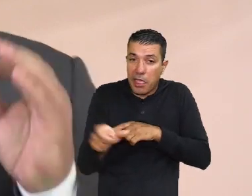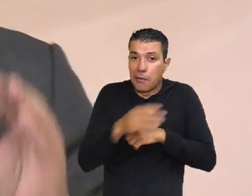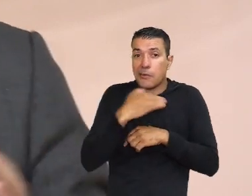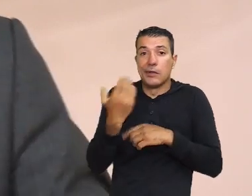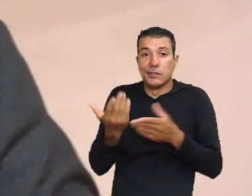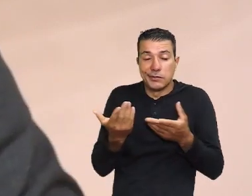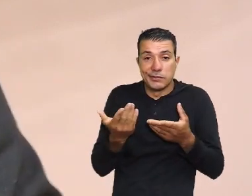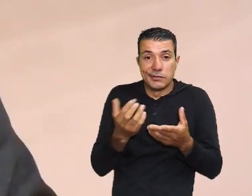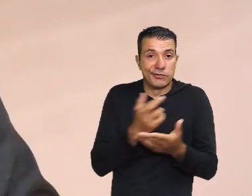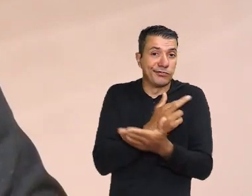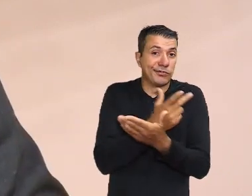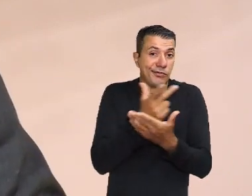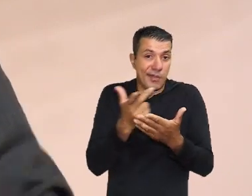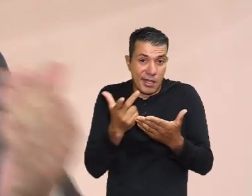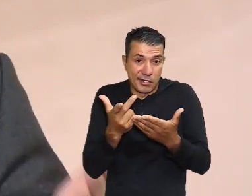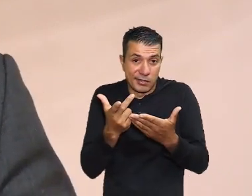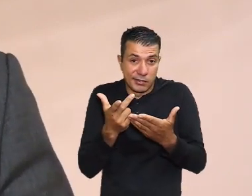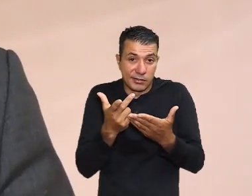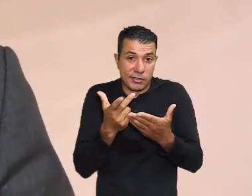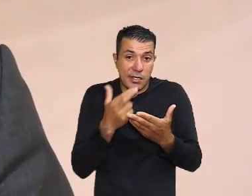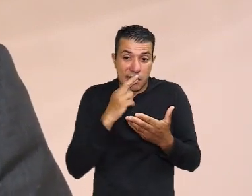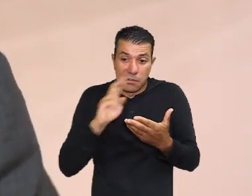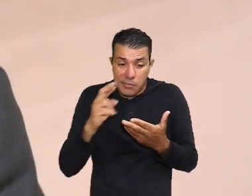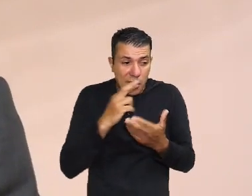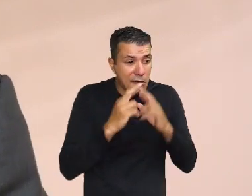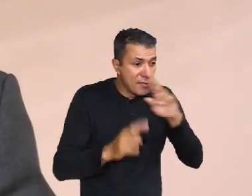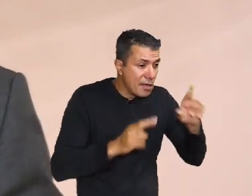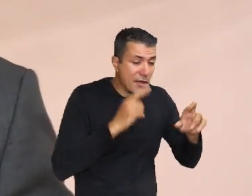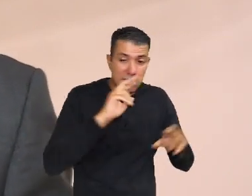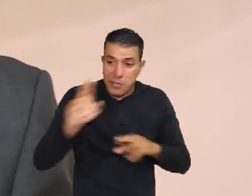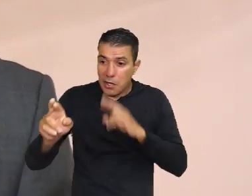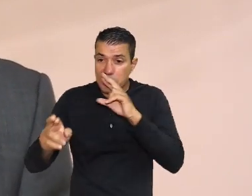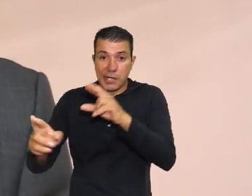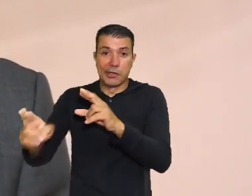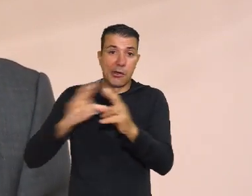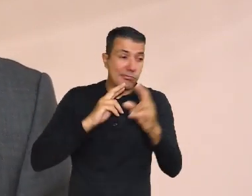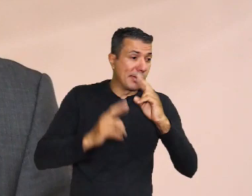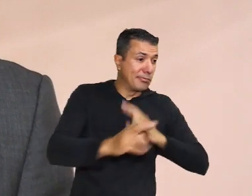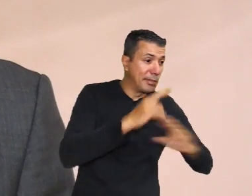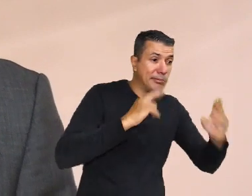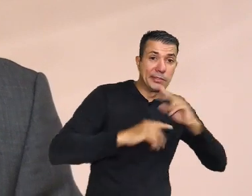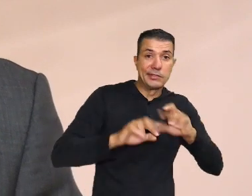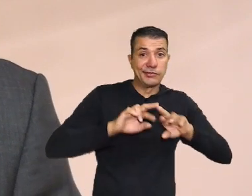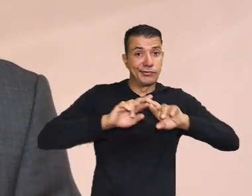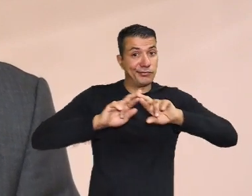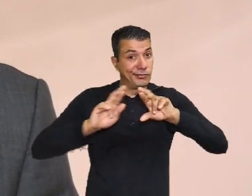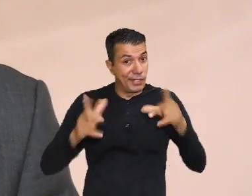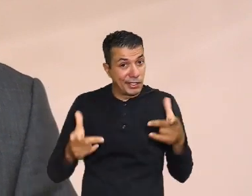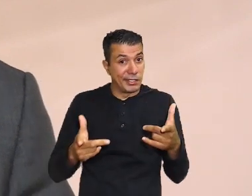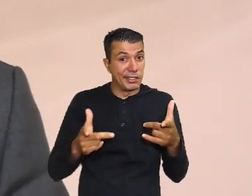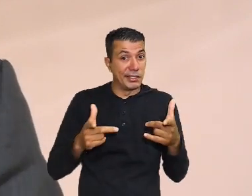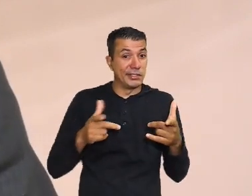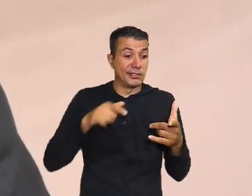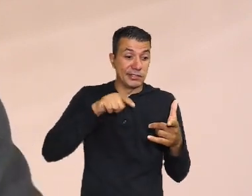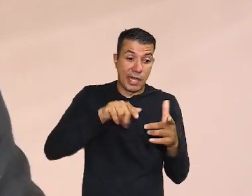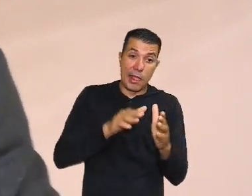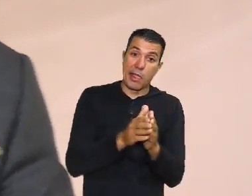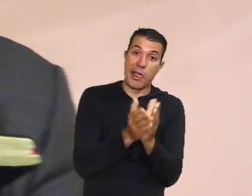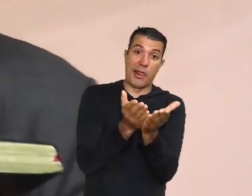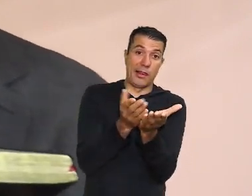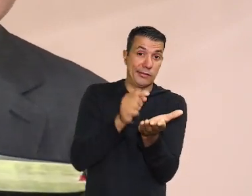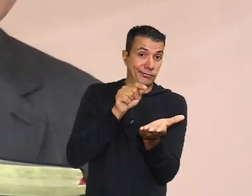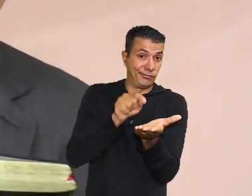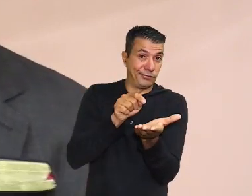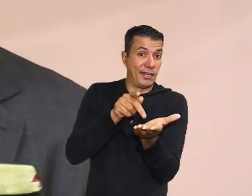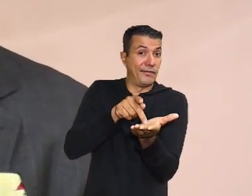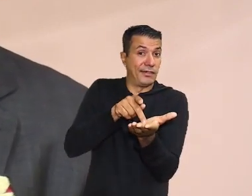São inúmeras as respostas dadas popularmente, no entanto, pouquíssimas atendem às exigências ou se aproximam